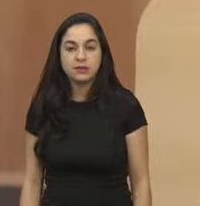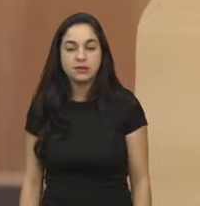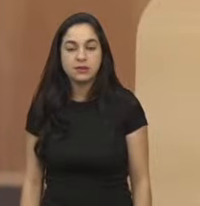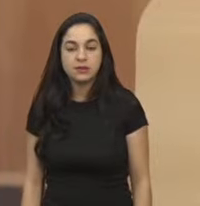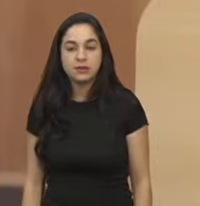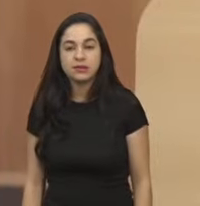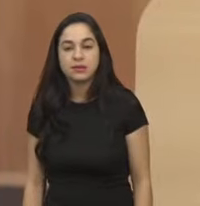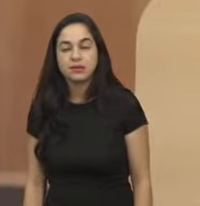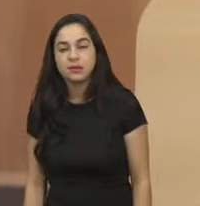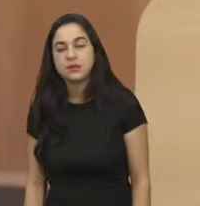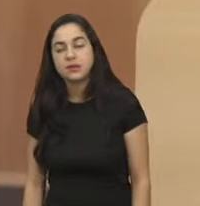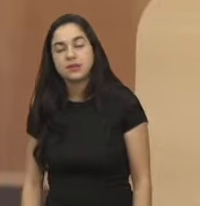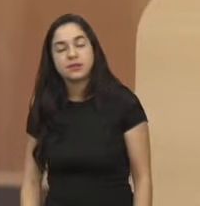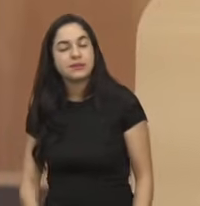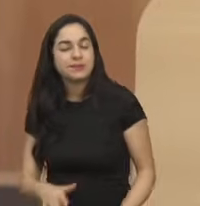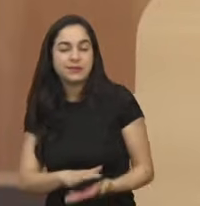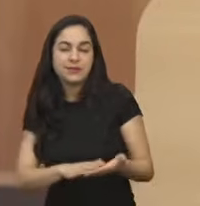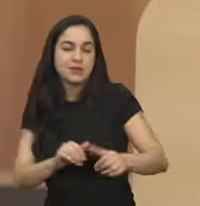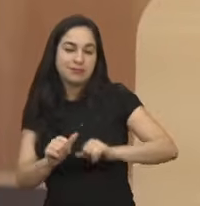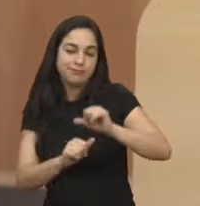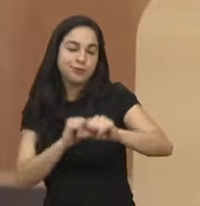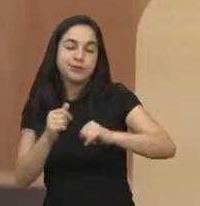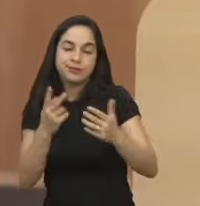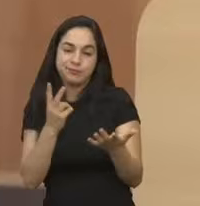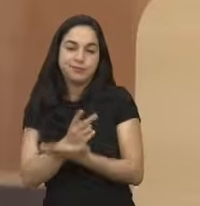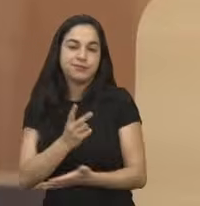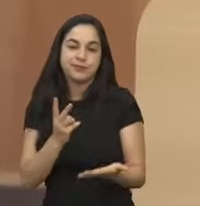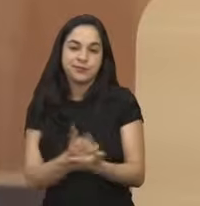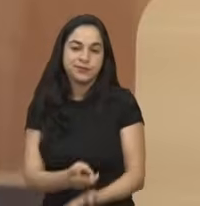nada mais muda. E para a mãe, nada mais muda mesmo.